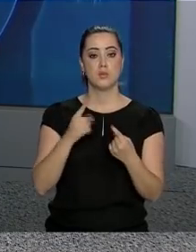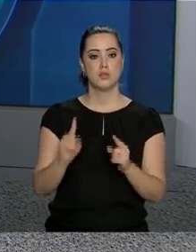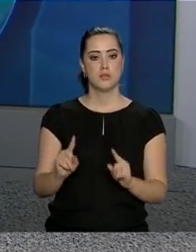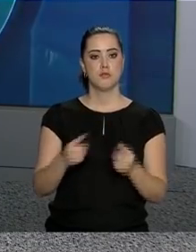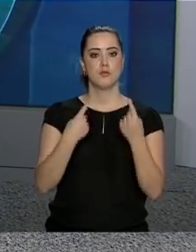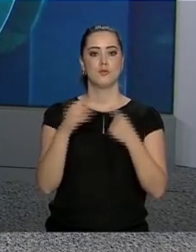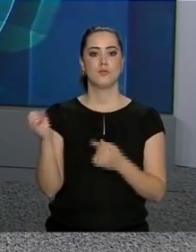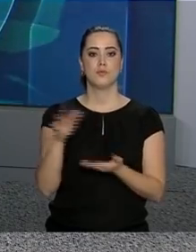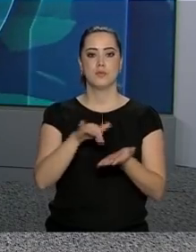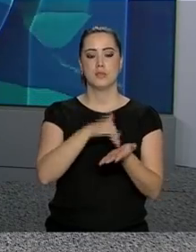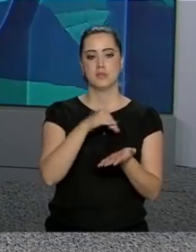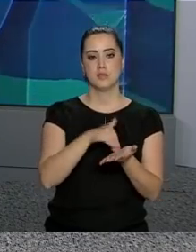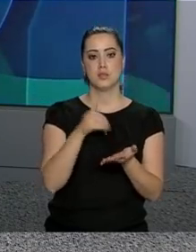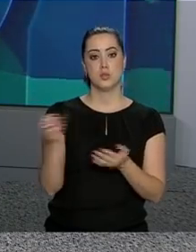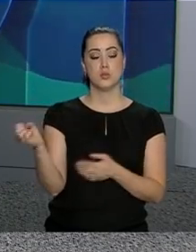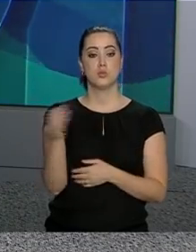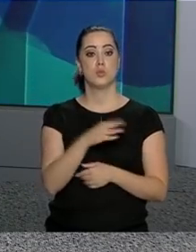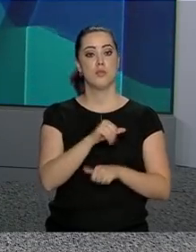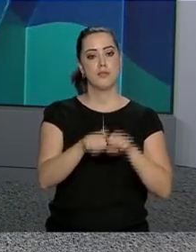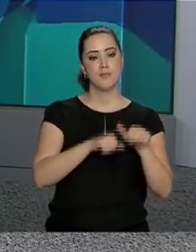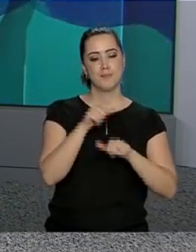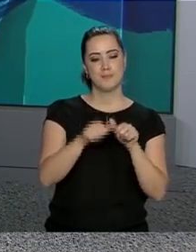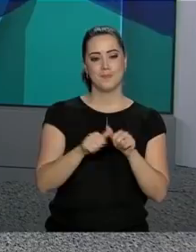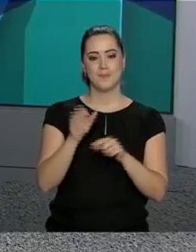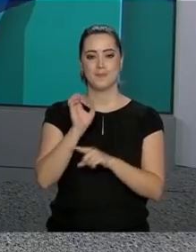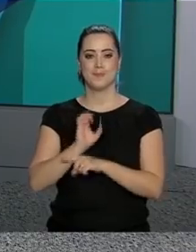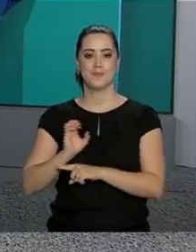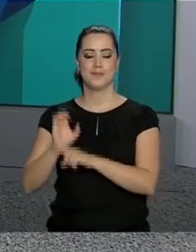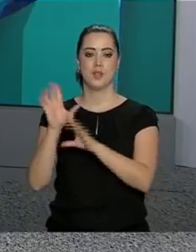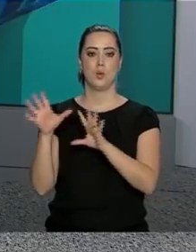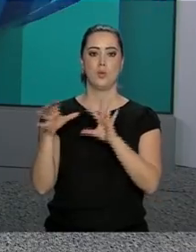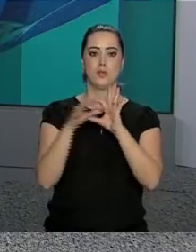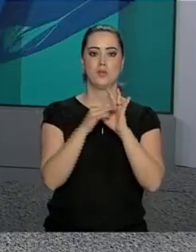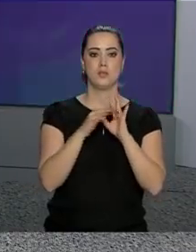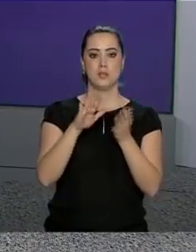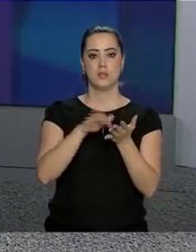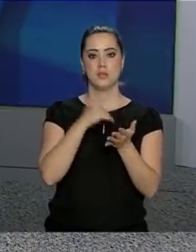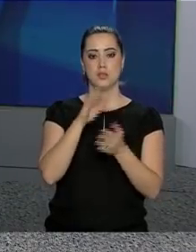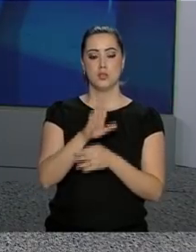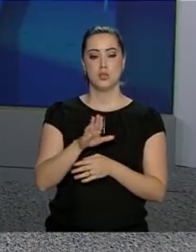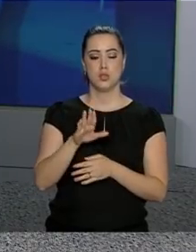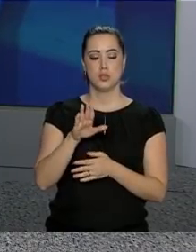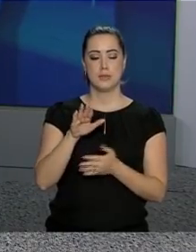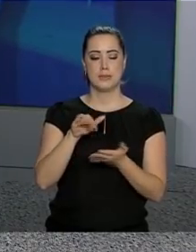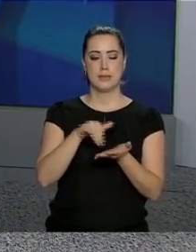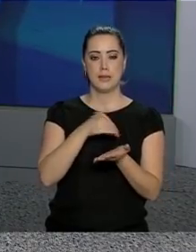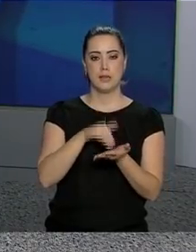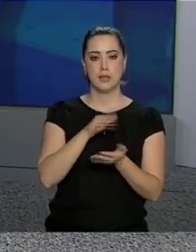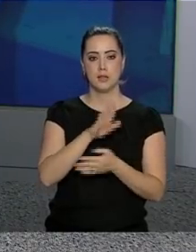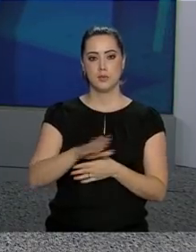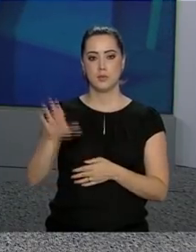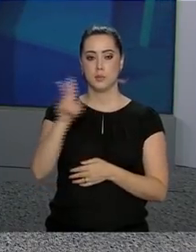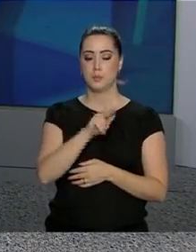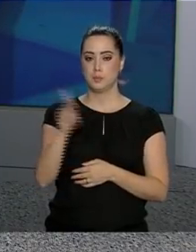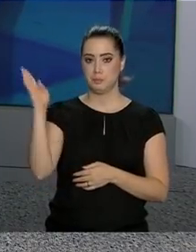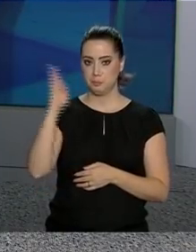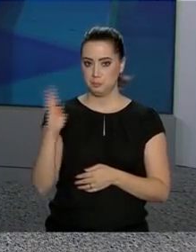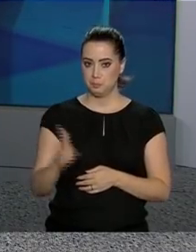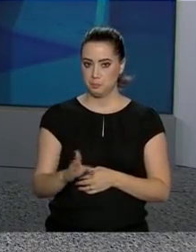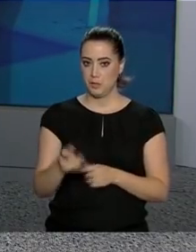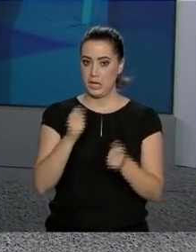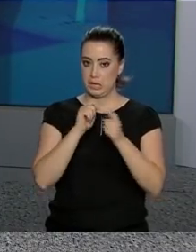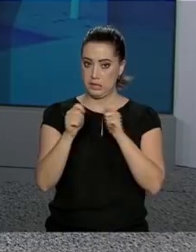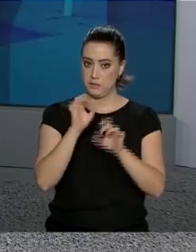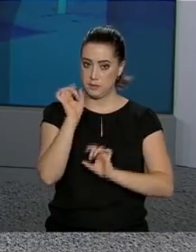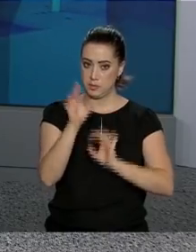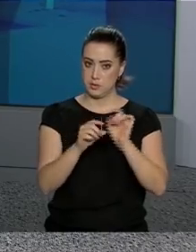principal desafio da nova Secretaria de Modernização do Estado, vinculada à Secretaria-Geral da Presidência da República. Em